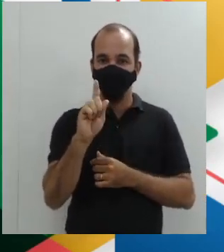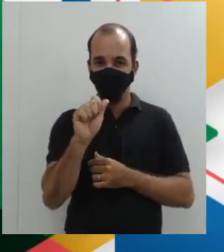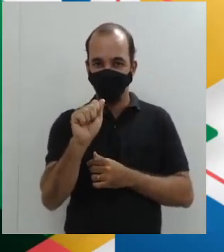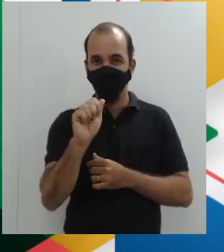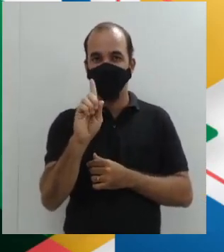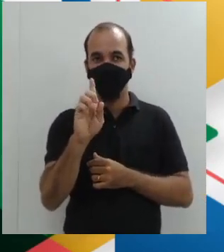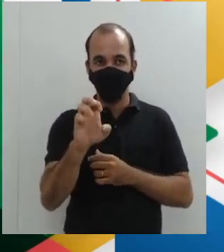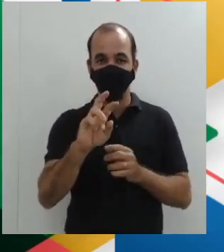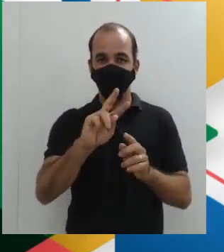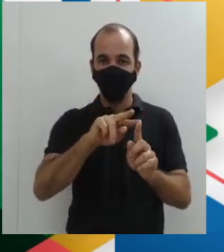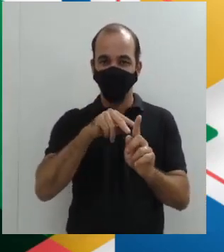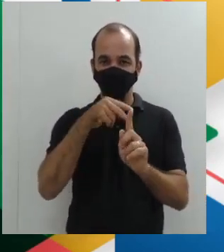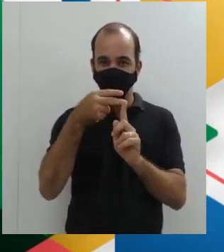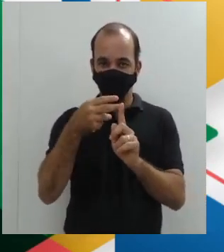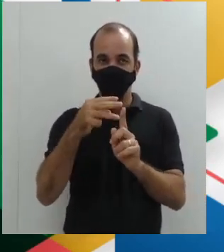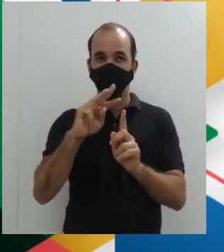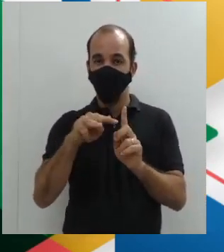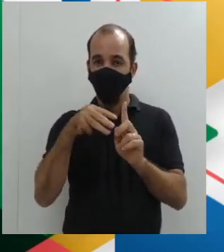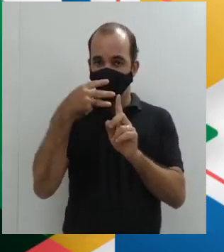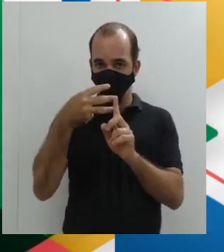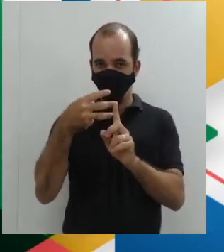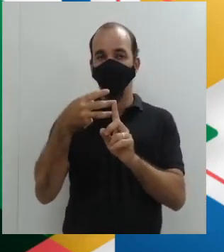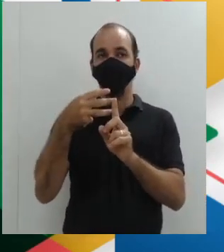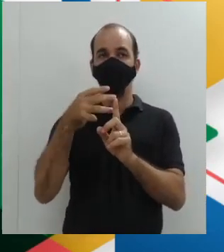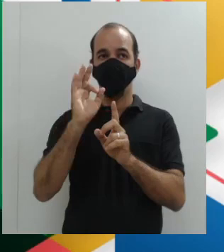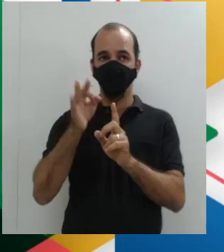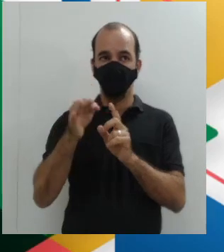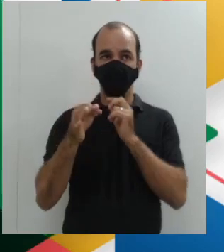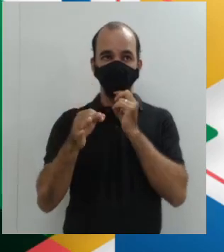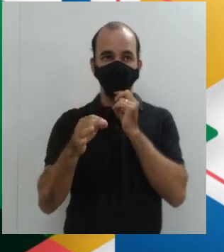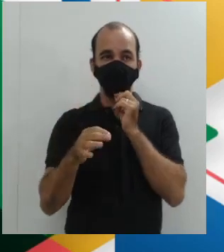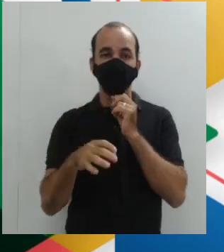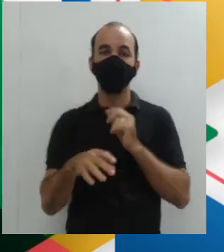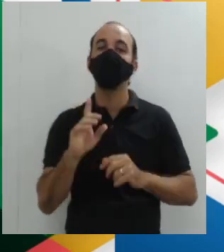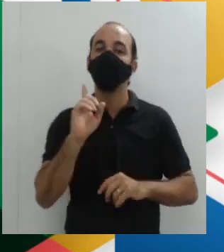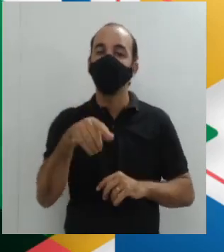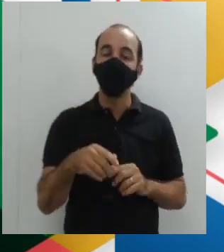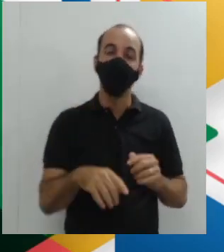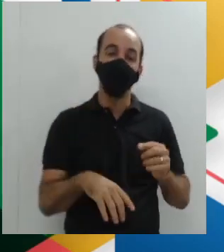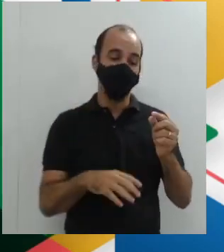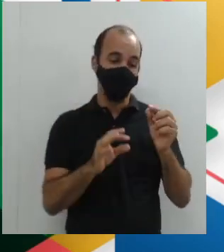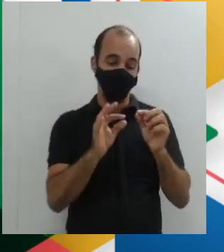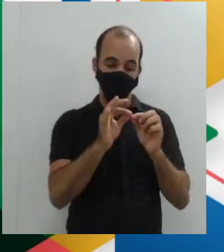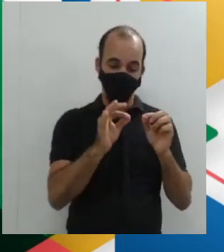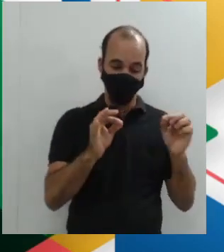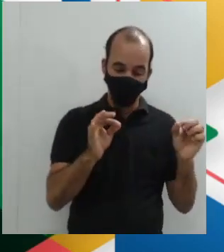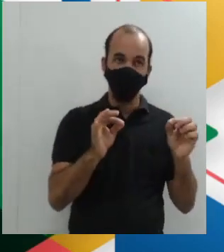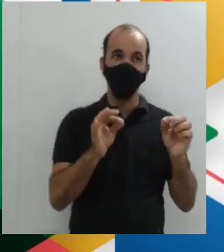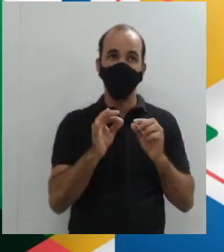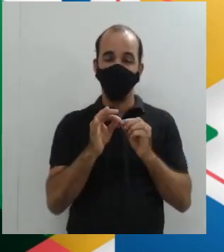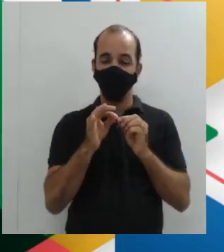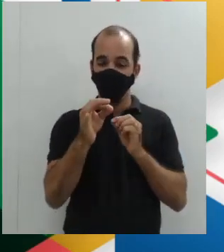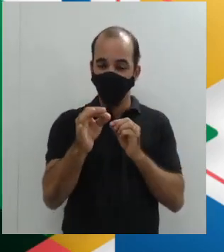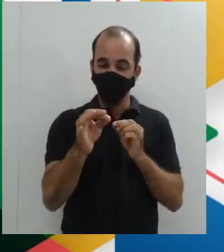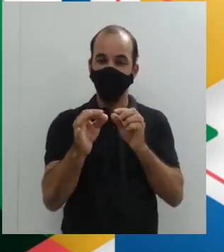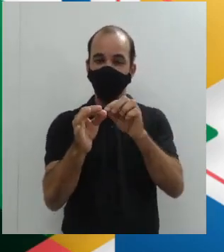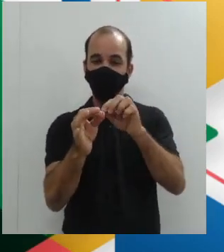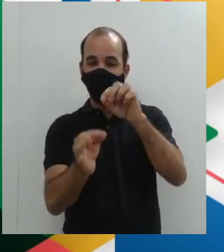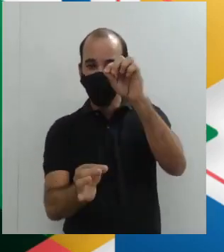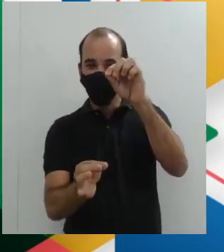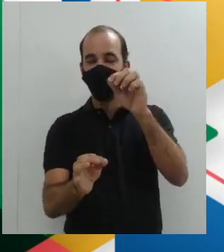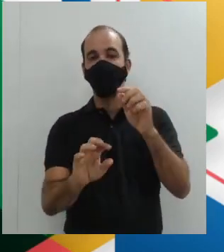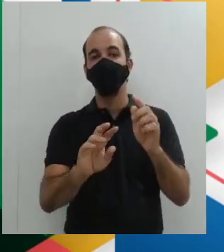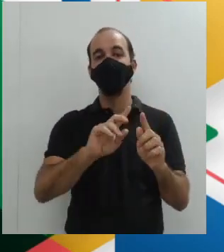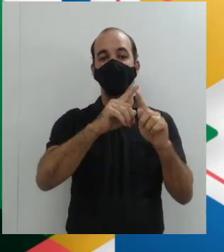assim, ó. Uma medida vezes uma medida vezes uma medida, comprimento, largura